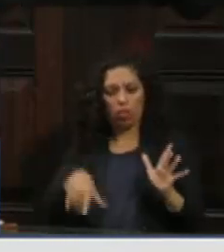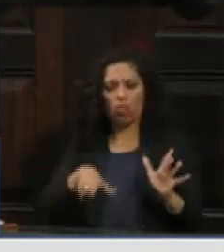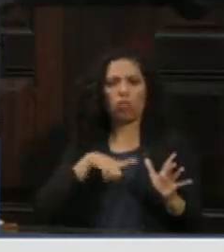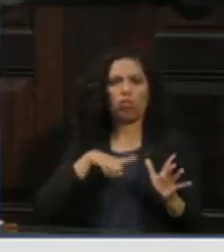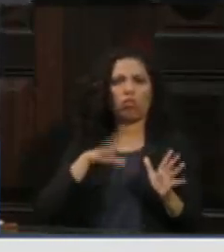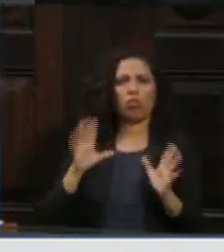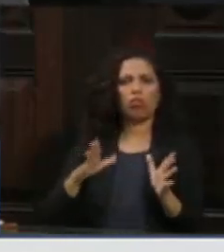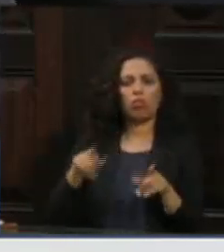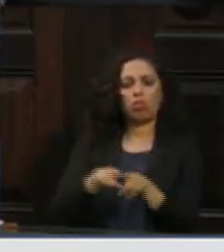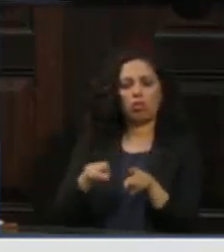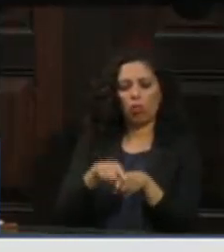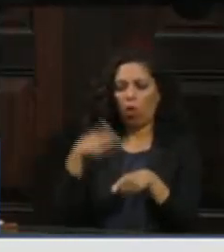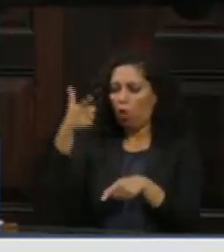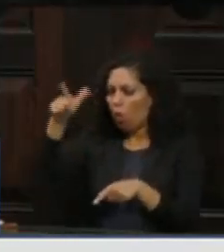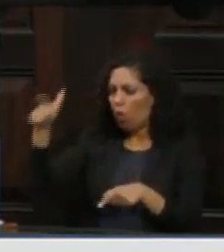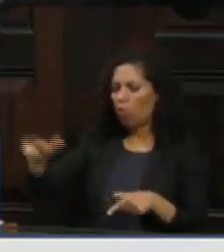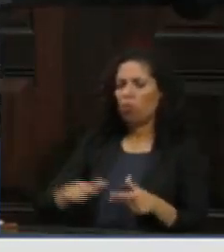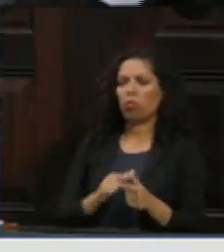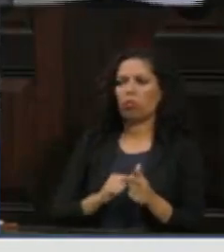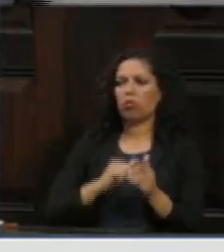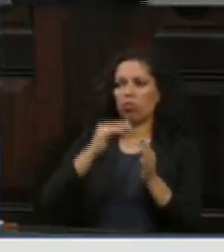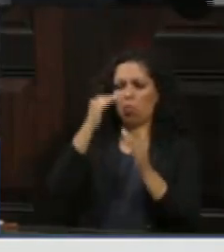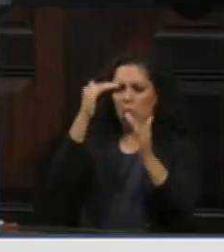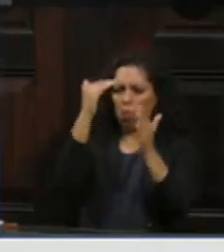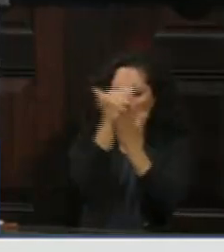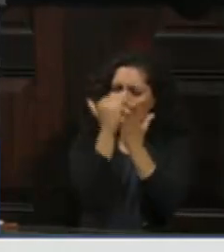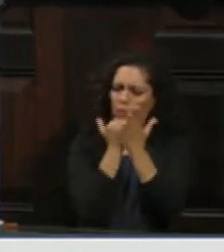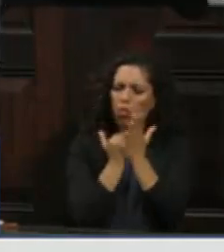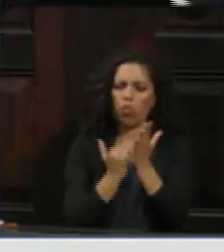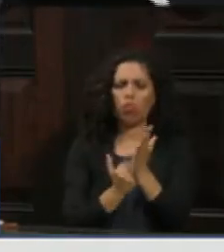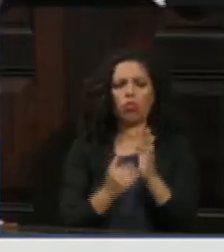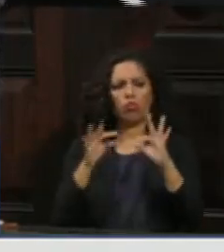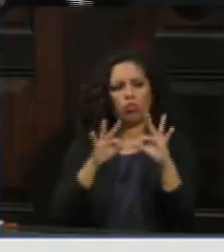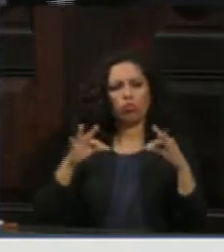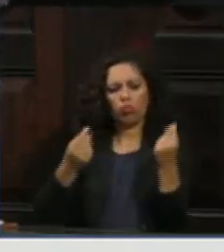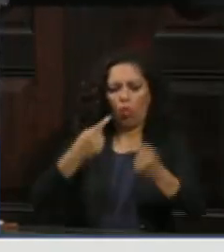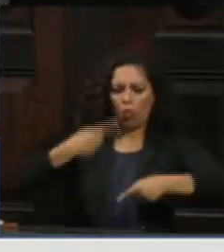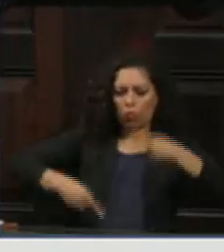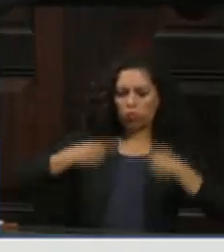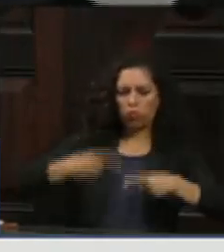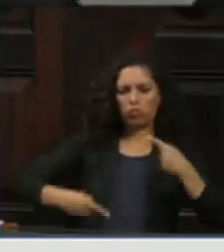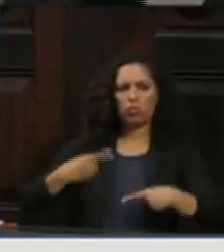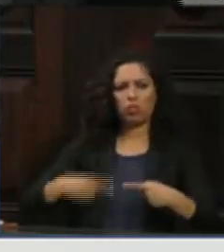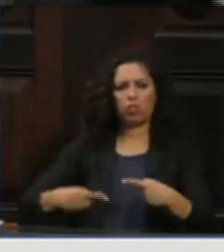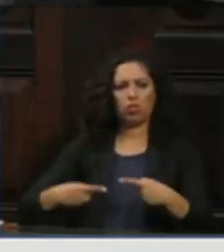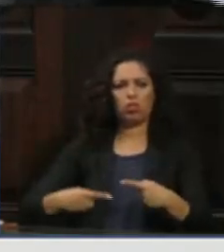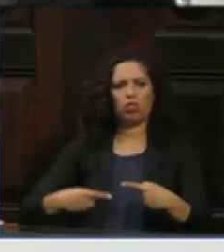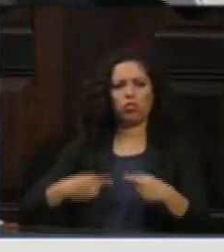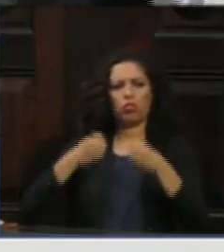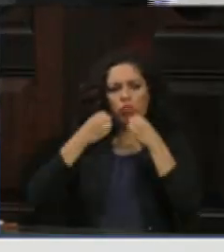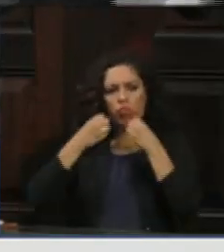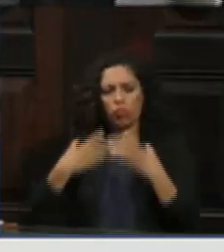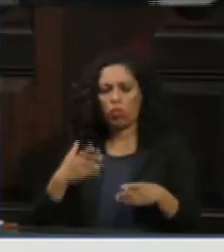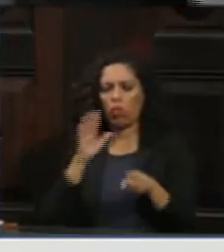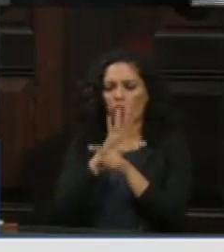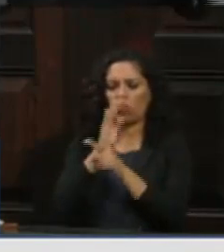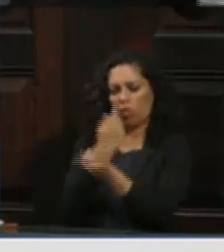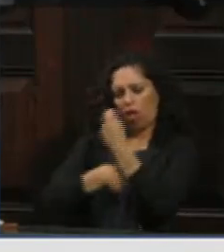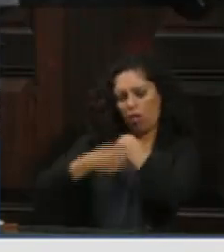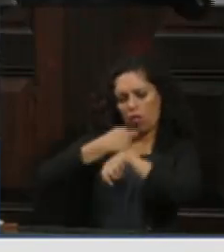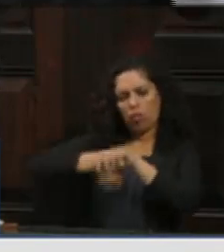servidores que estavam alijados do Conselho Superior. Por outro lado, quero também declarar o meu voto favorável ao importante projeto de